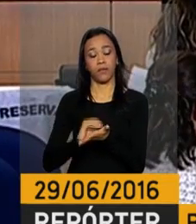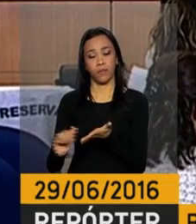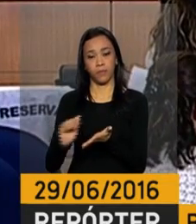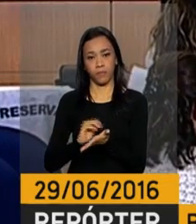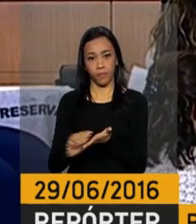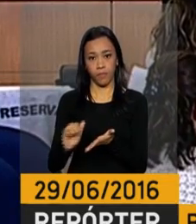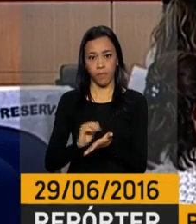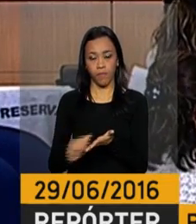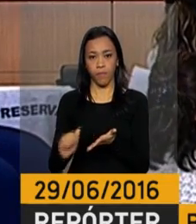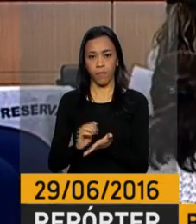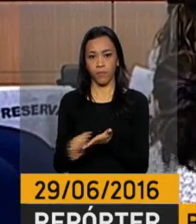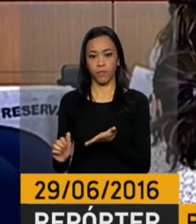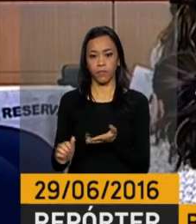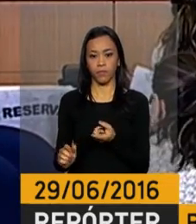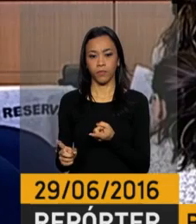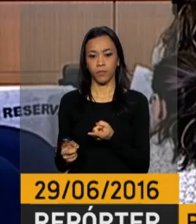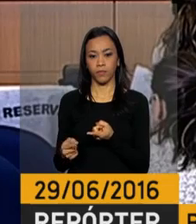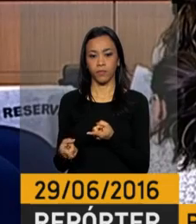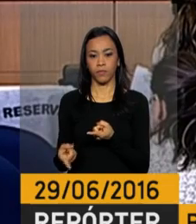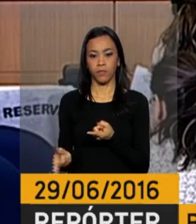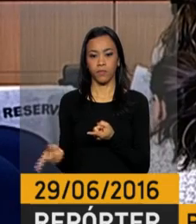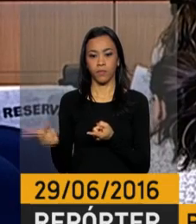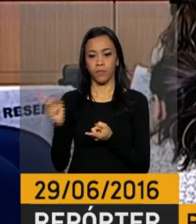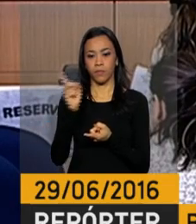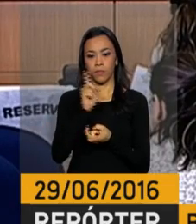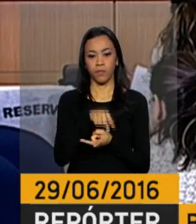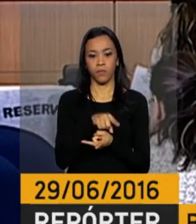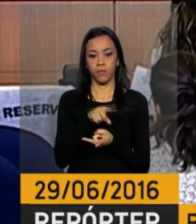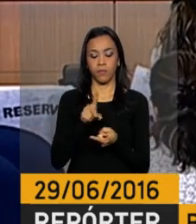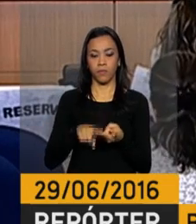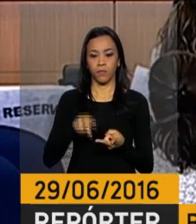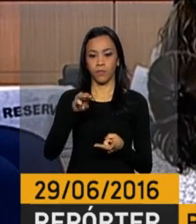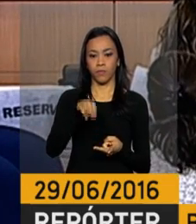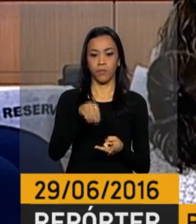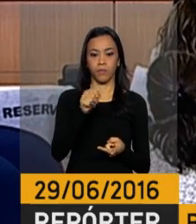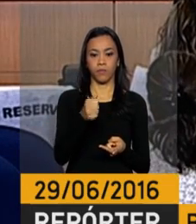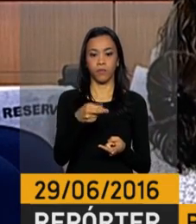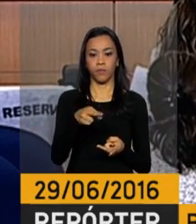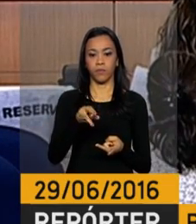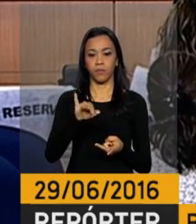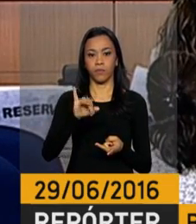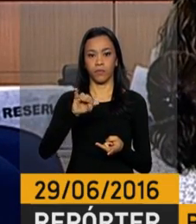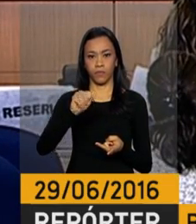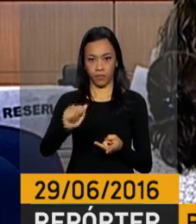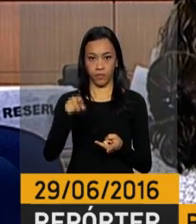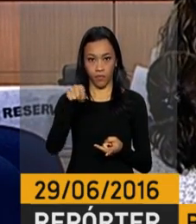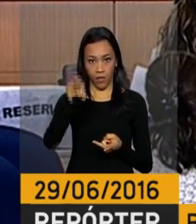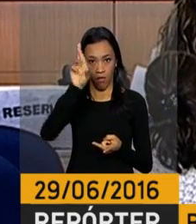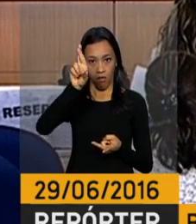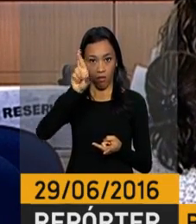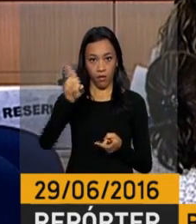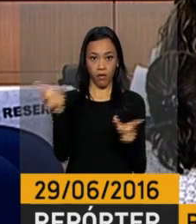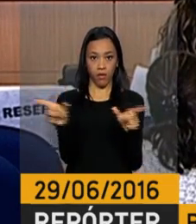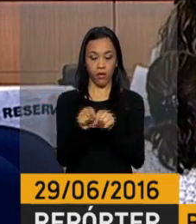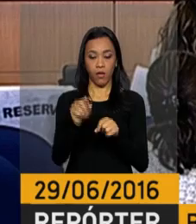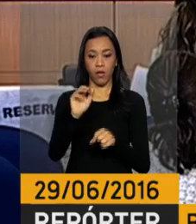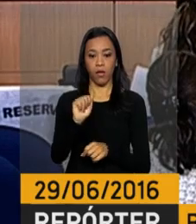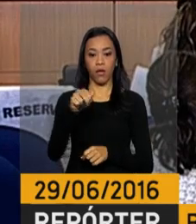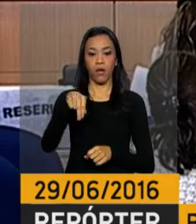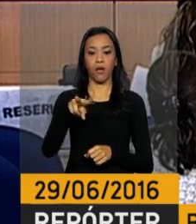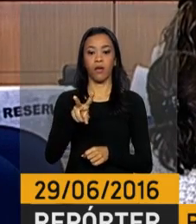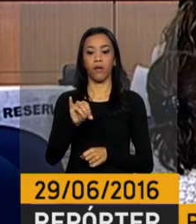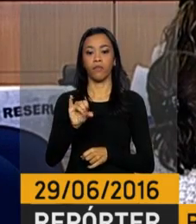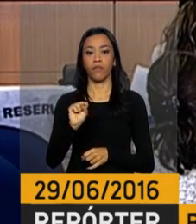da Antônia Maria Aquino representando a Anvisa que tem papel fundamental nessa